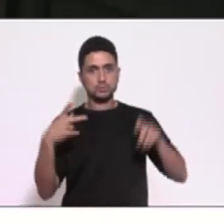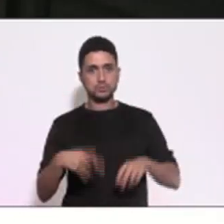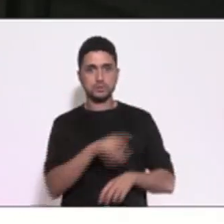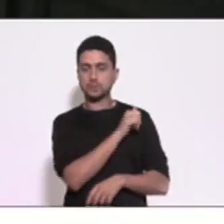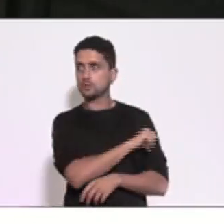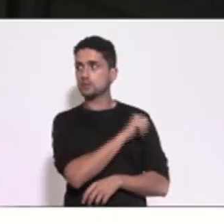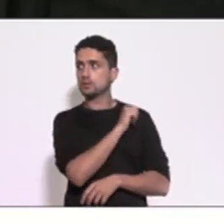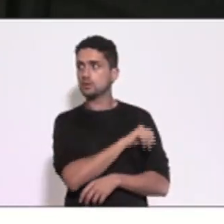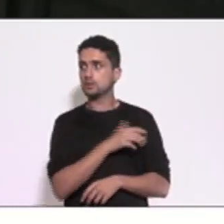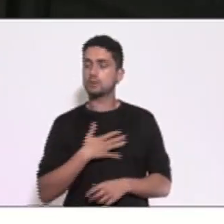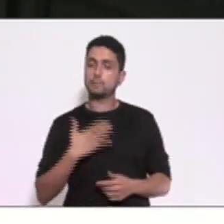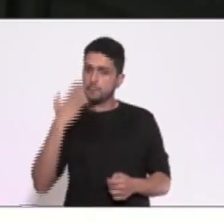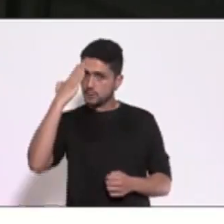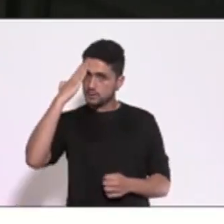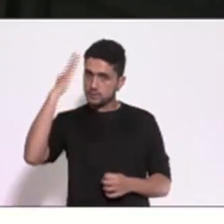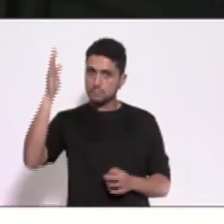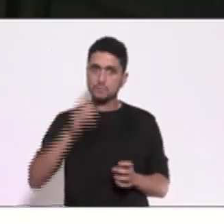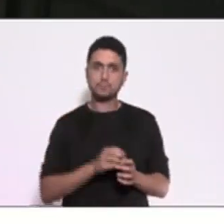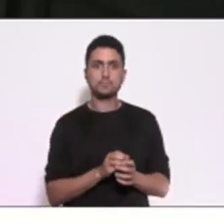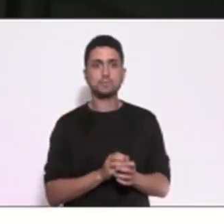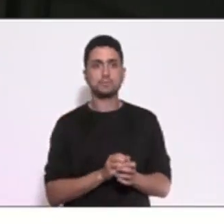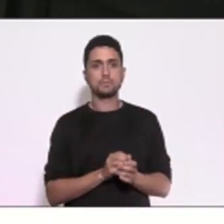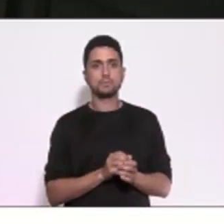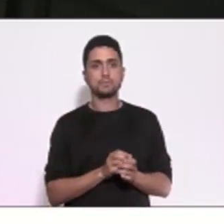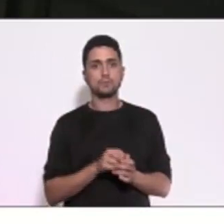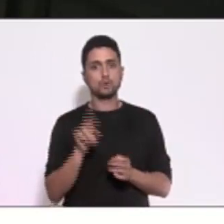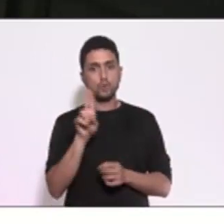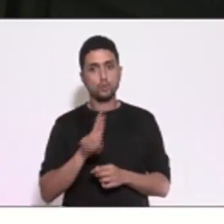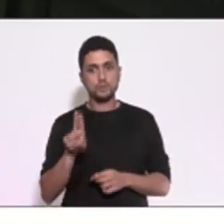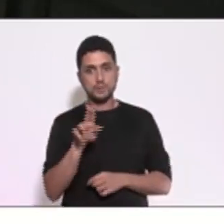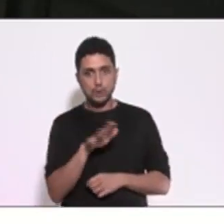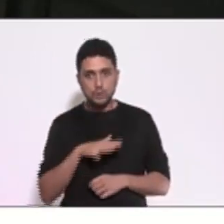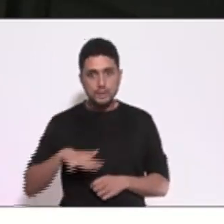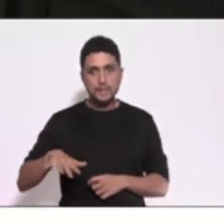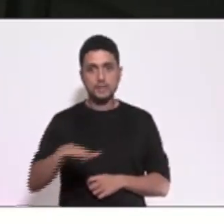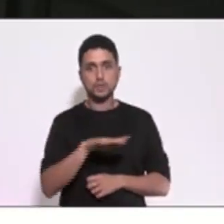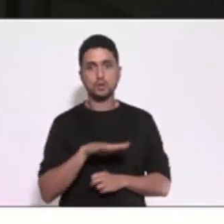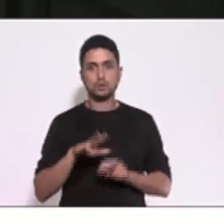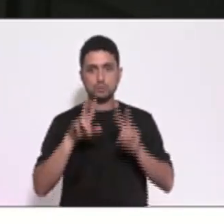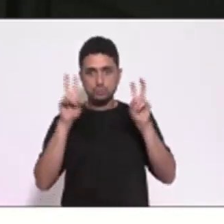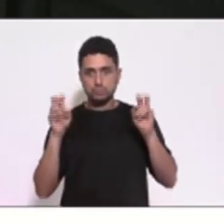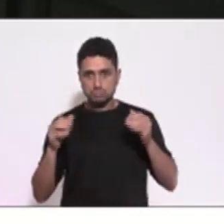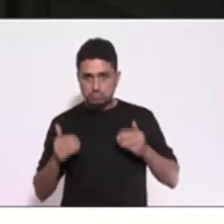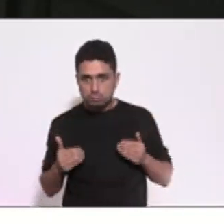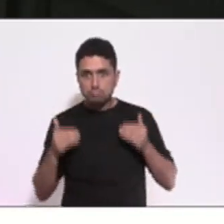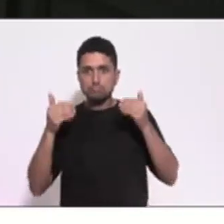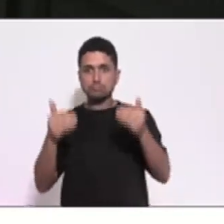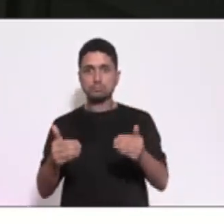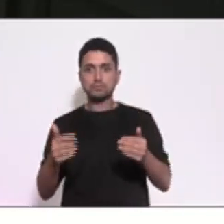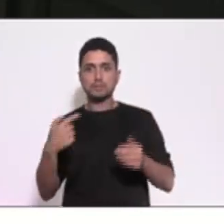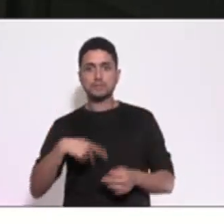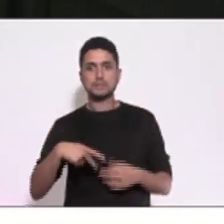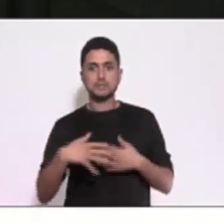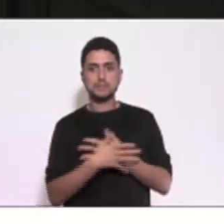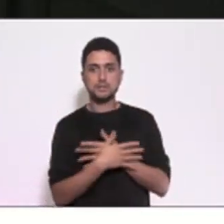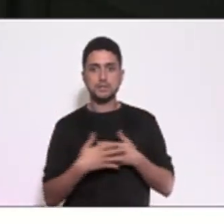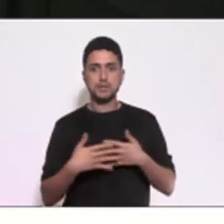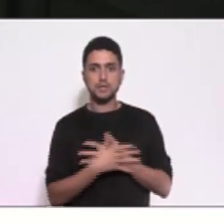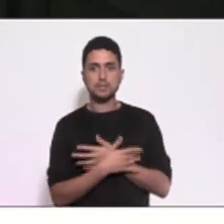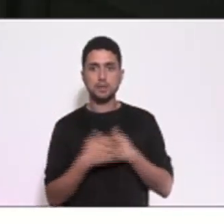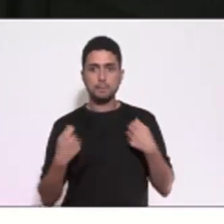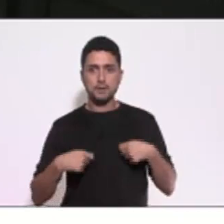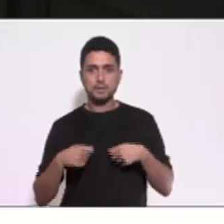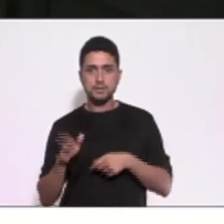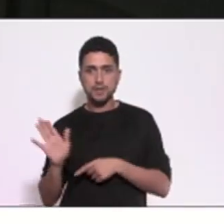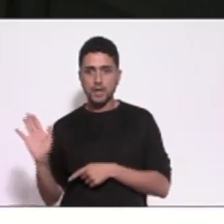Janeiro, principalmente o uso e ocupação do território a partir daí. E a cidade, ela tem que servir para quem mora